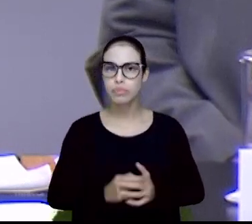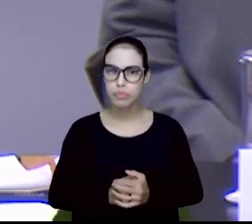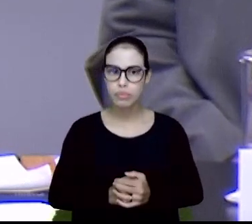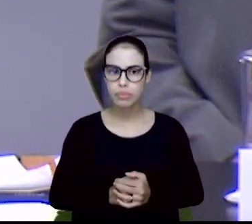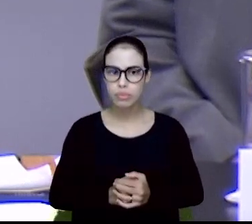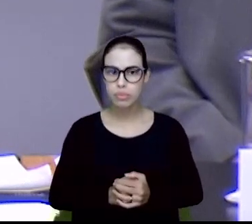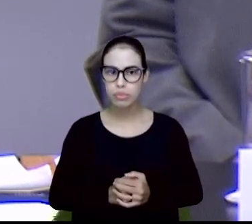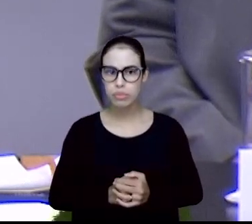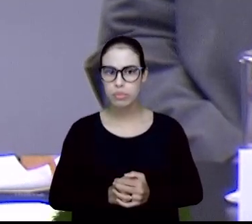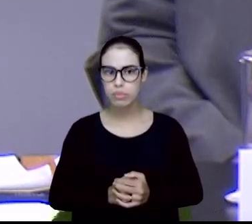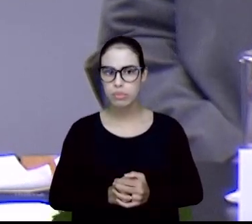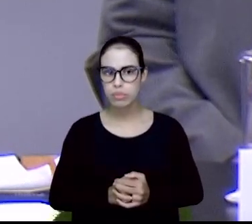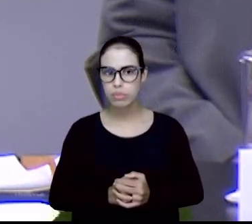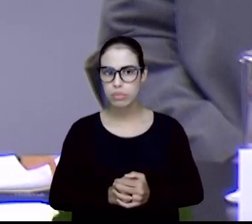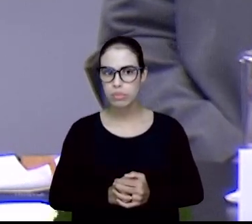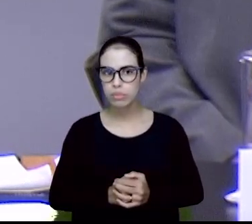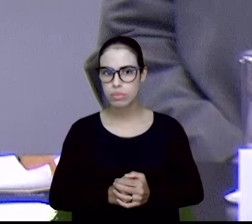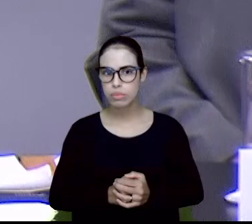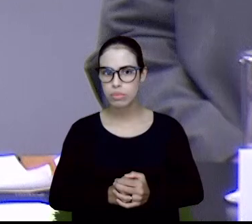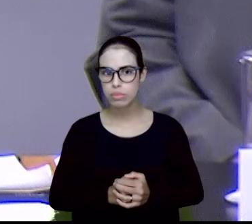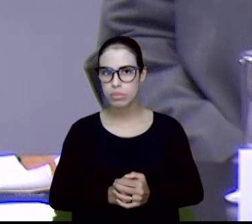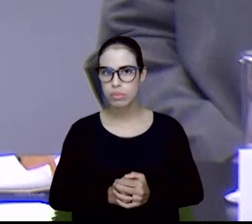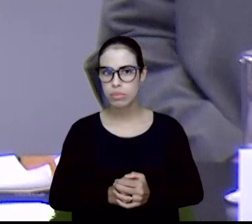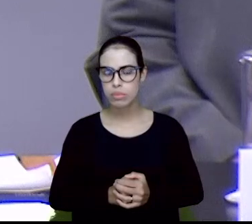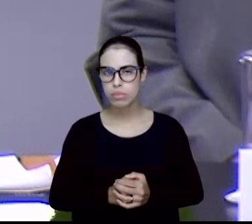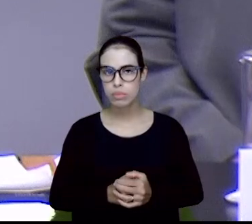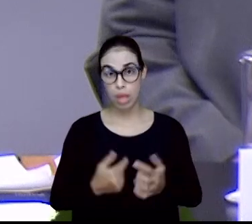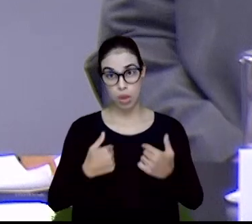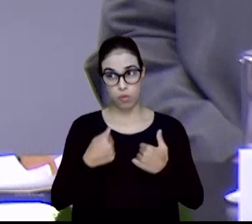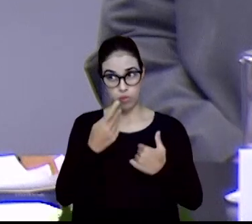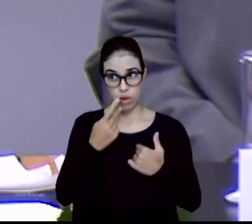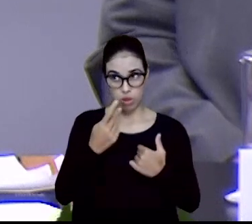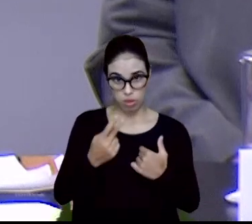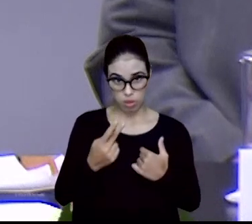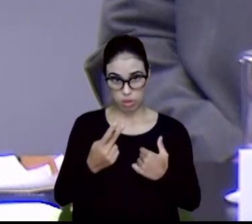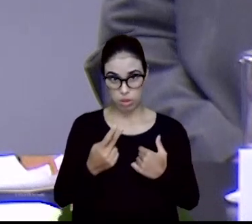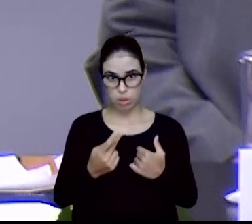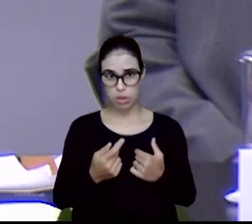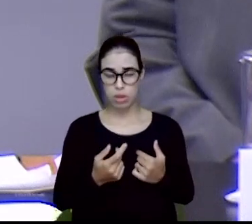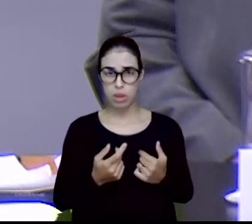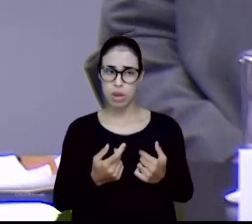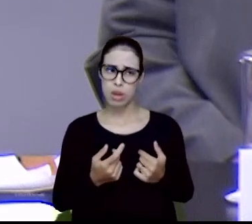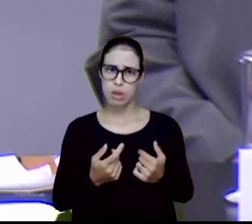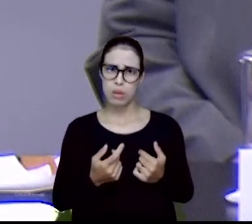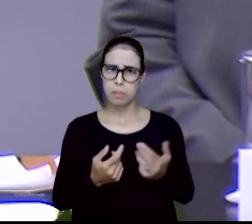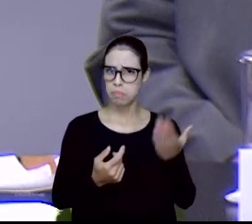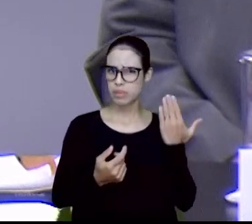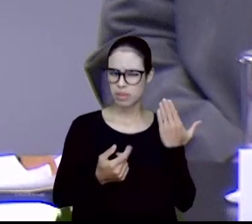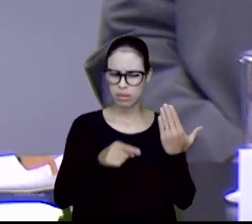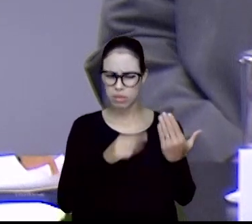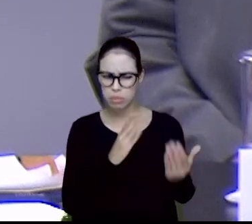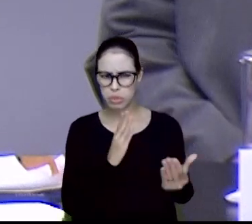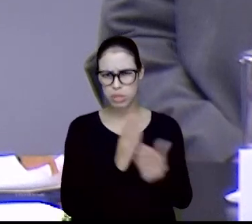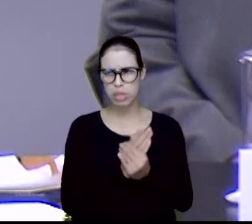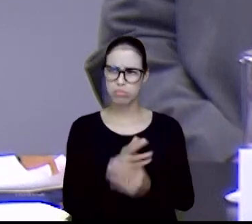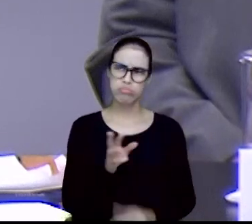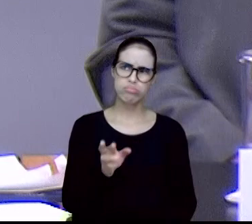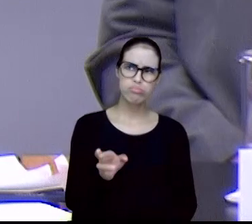disse, esta exceção, que até me parecia uma resposta